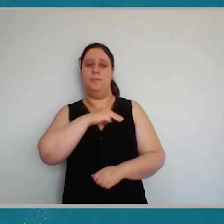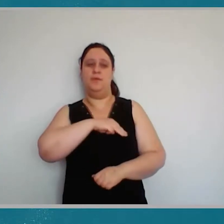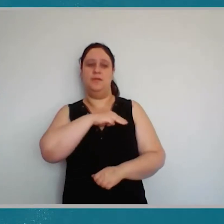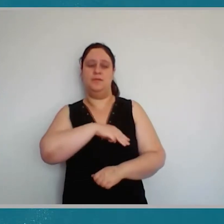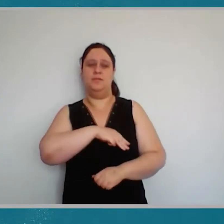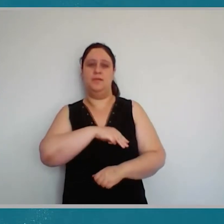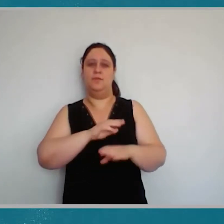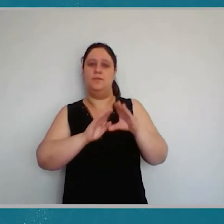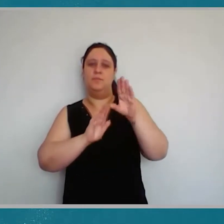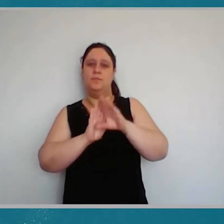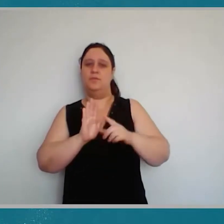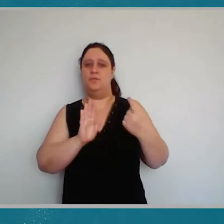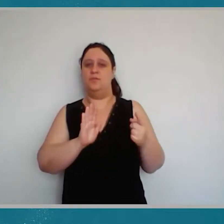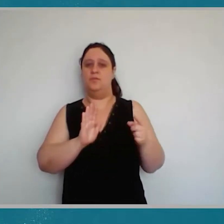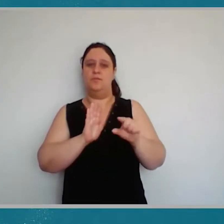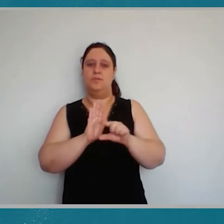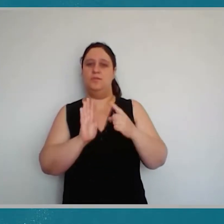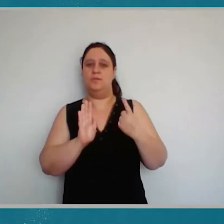16.